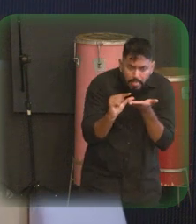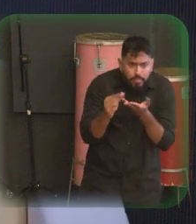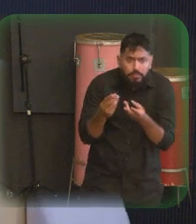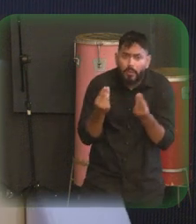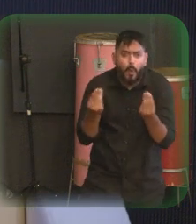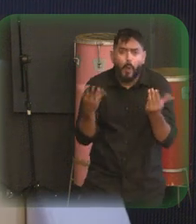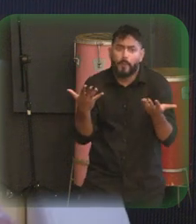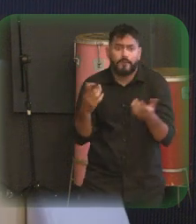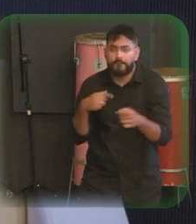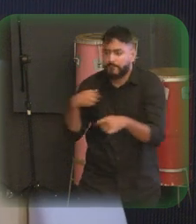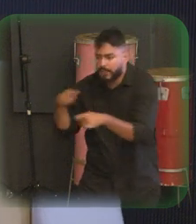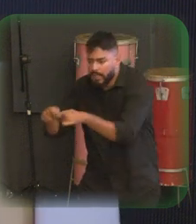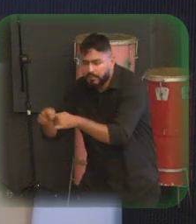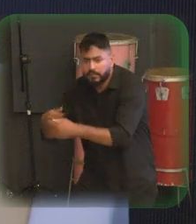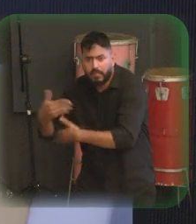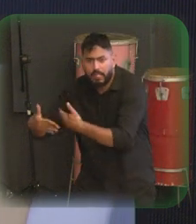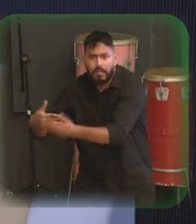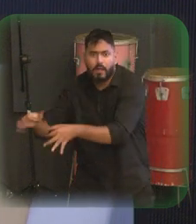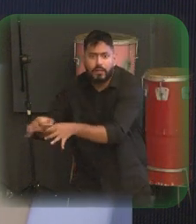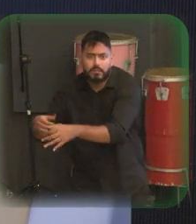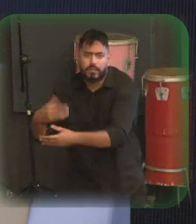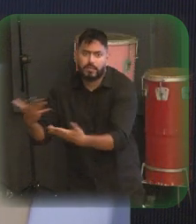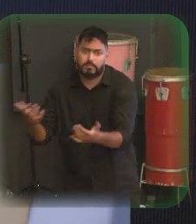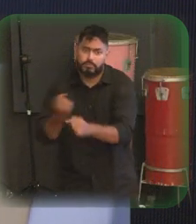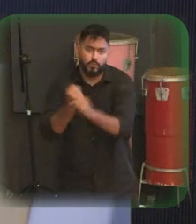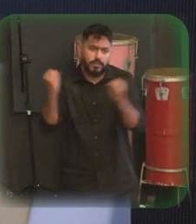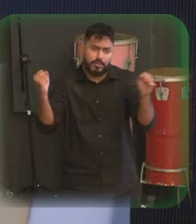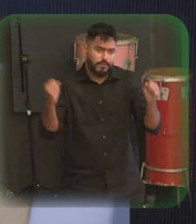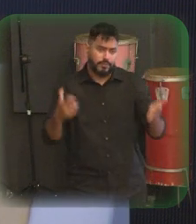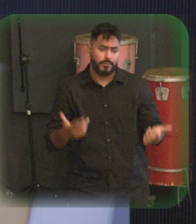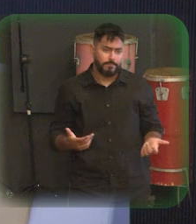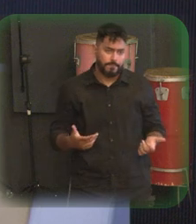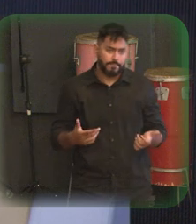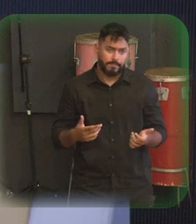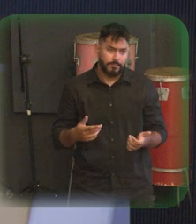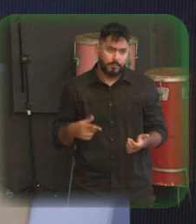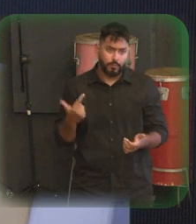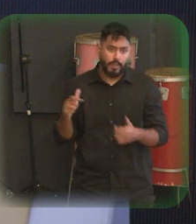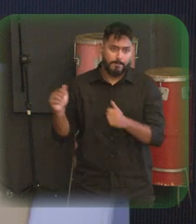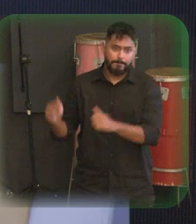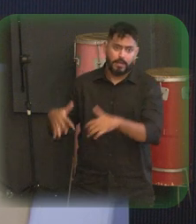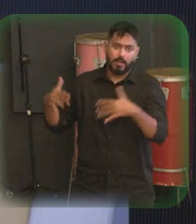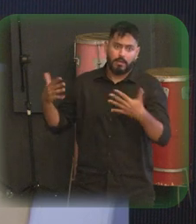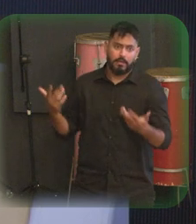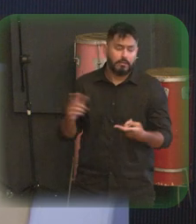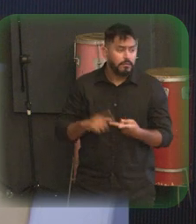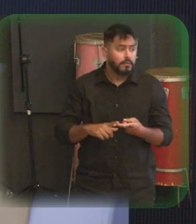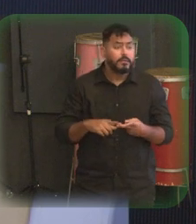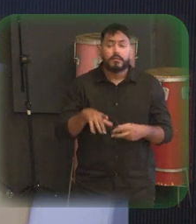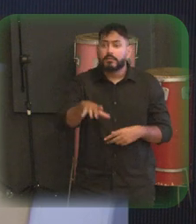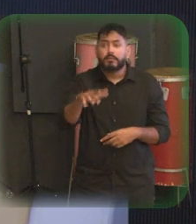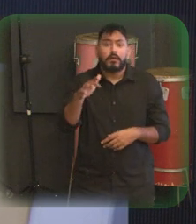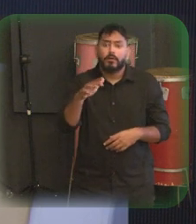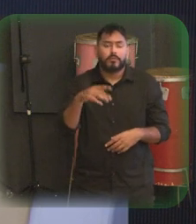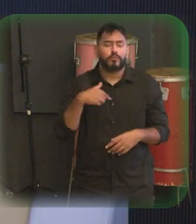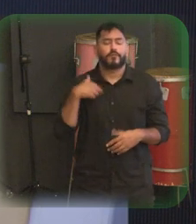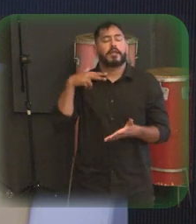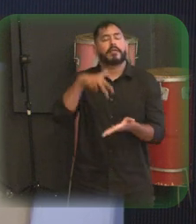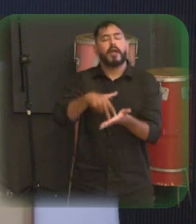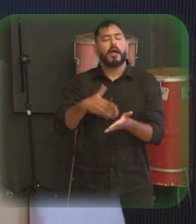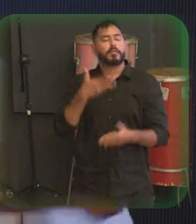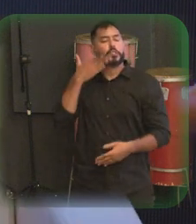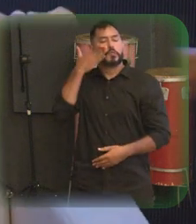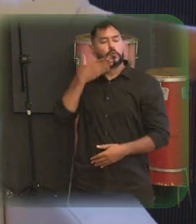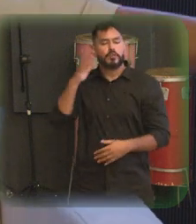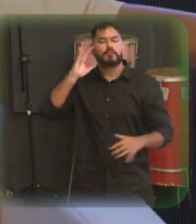as nossas condições todas permitem. Eu não faço promessa vazia. Eu não venho aqui para fazer discurso e dizer que eu